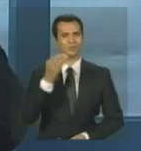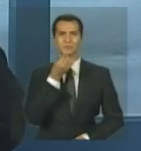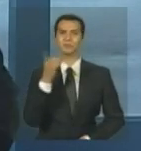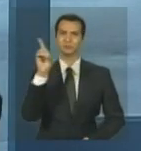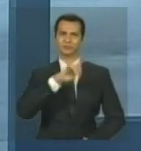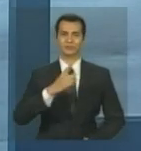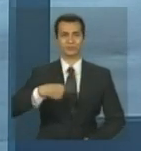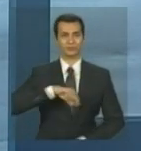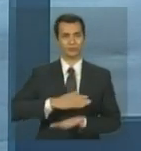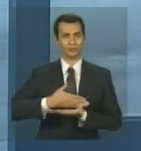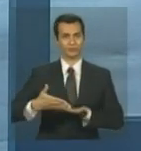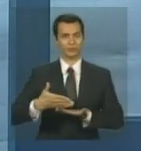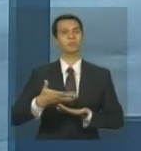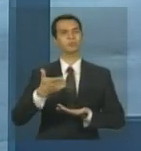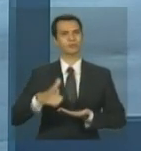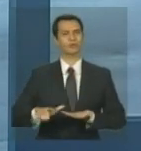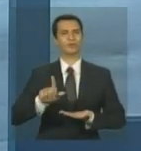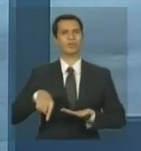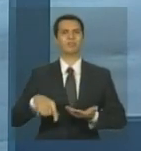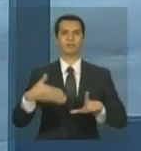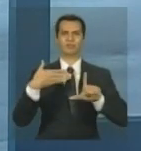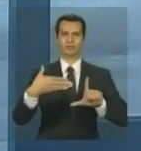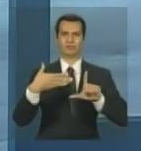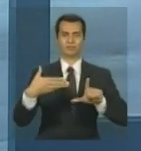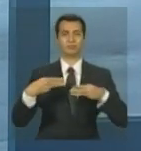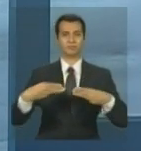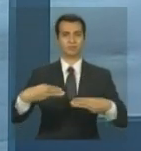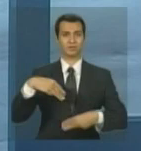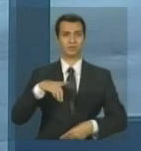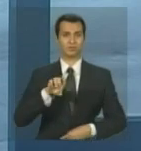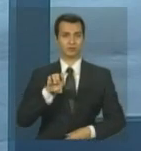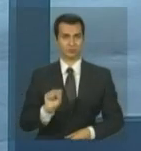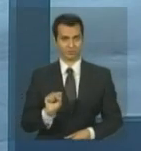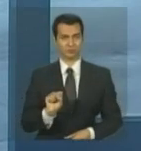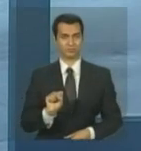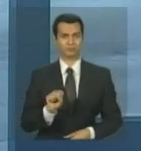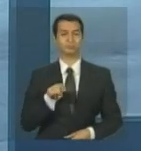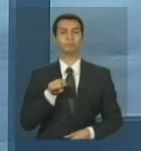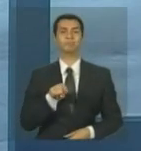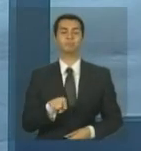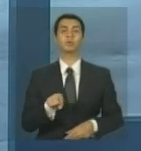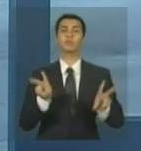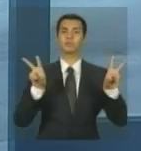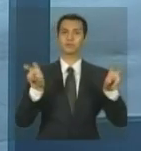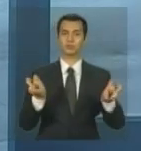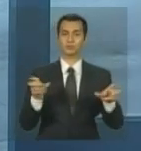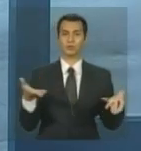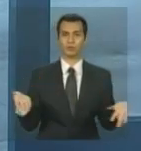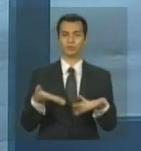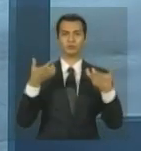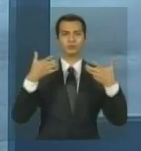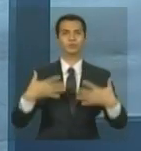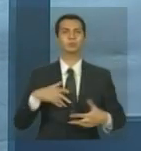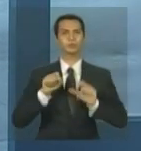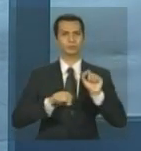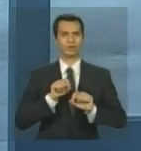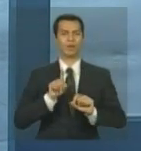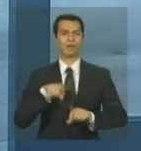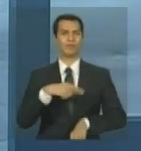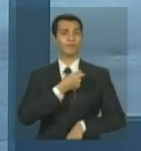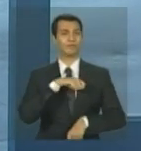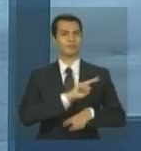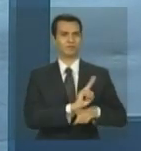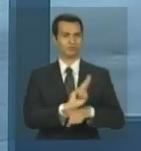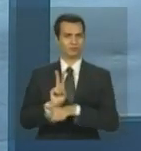bom dia. Estamos começando mais uma teleconferência do MDS, Ministério do Desenvolvimento Social e Combate à Fome. Dessa vez com o tema